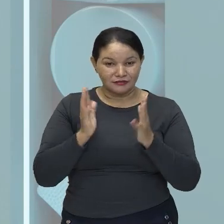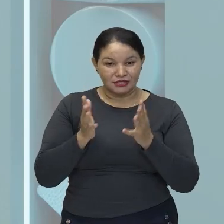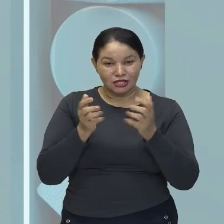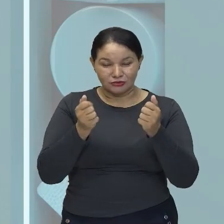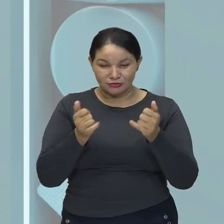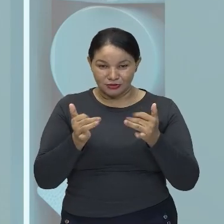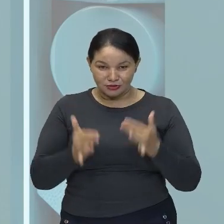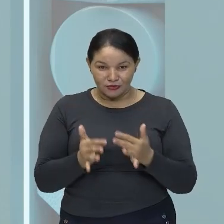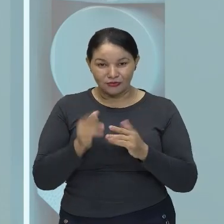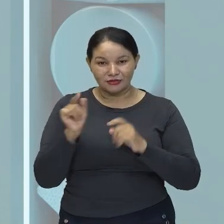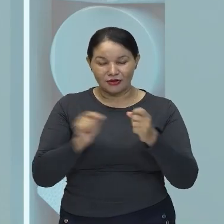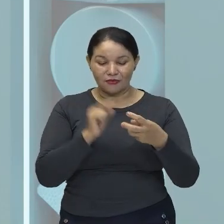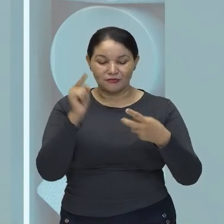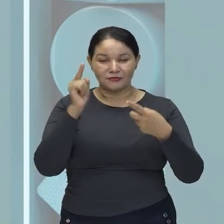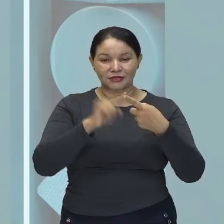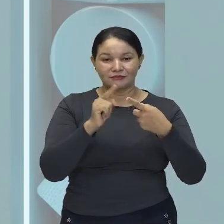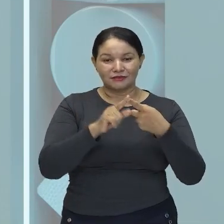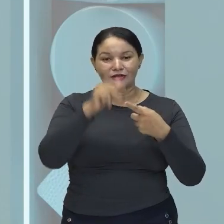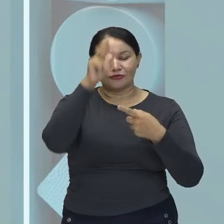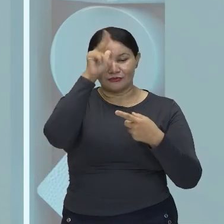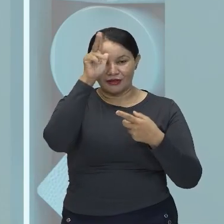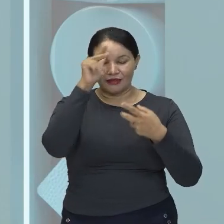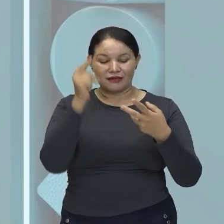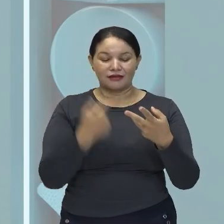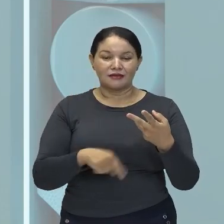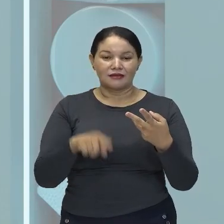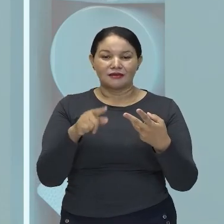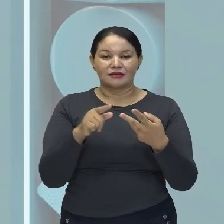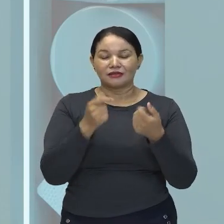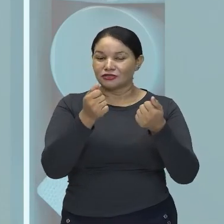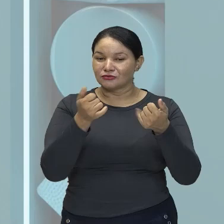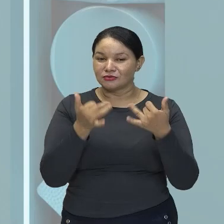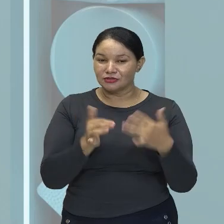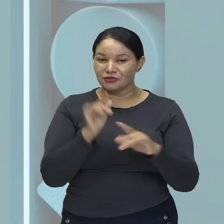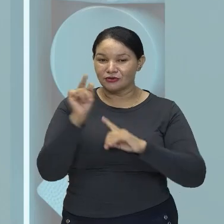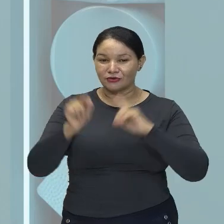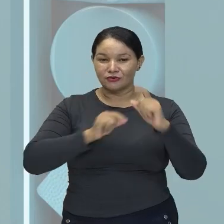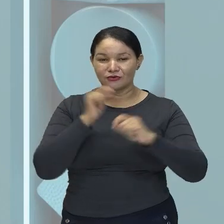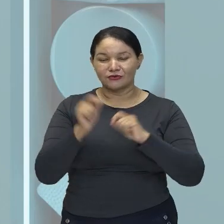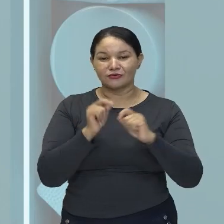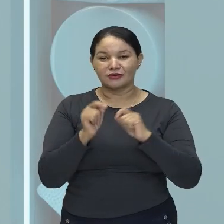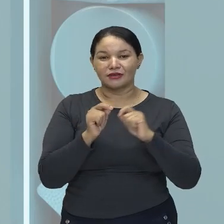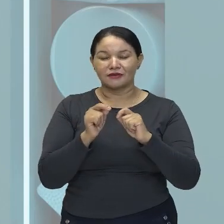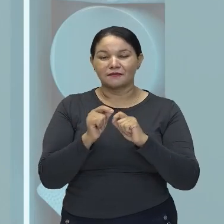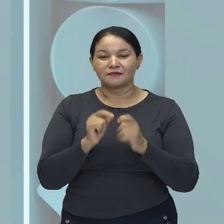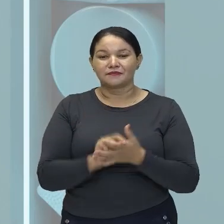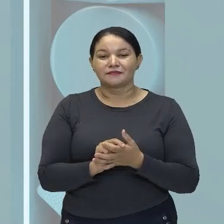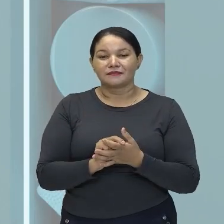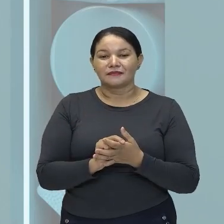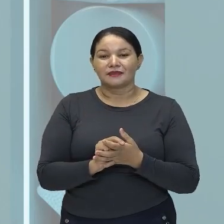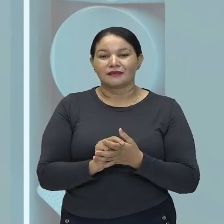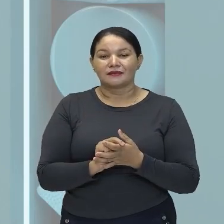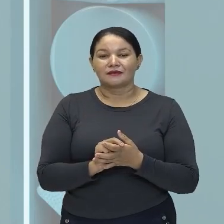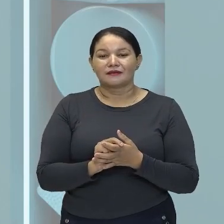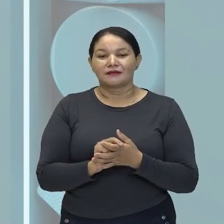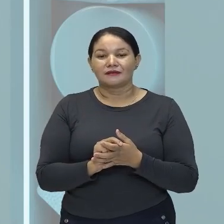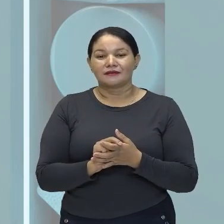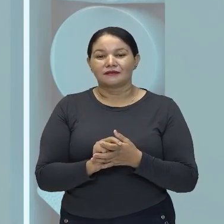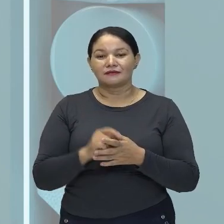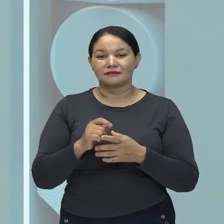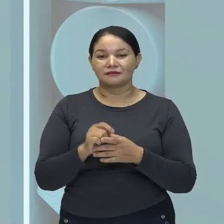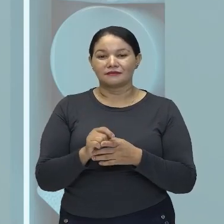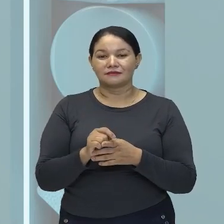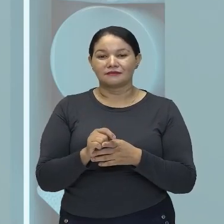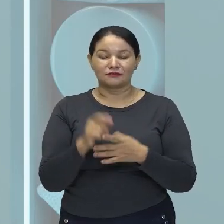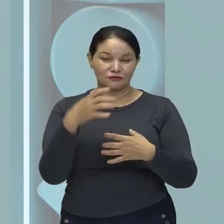primeira, dadaísmo, que é exatamente aquela vanguarda que vai prezar pelo nonsense, o não